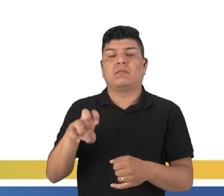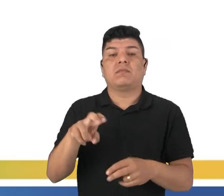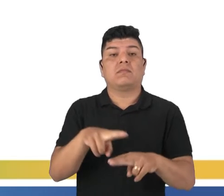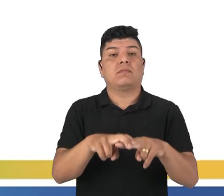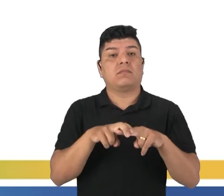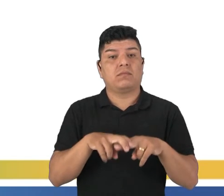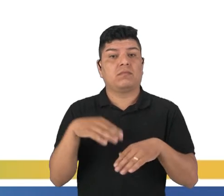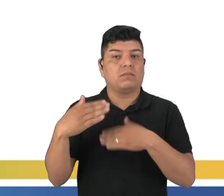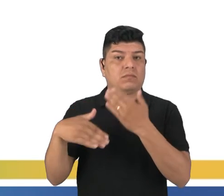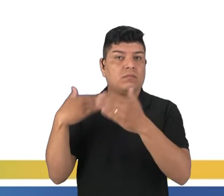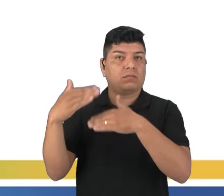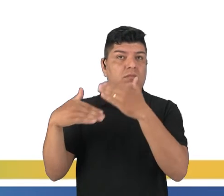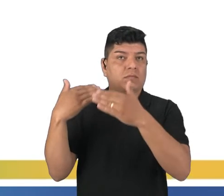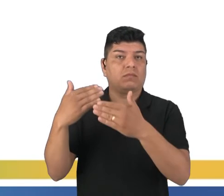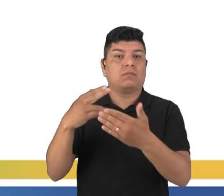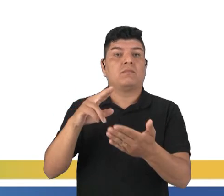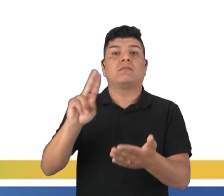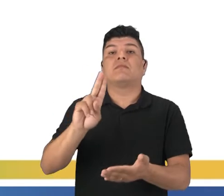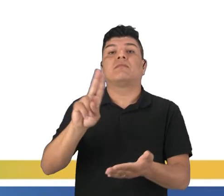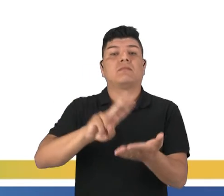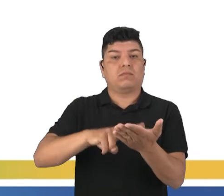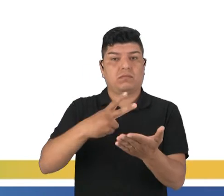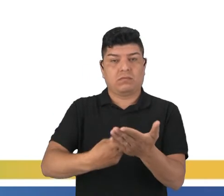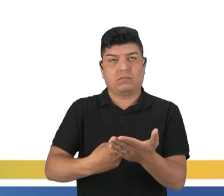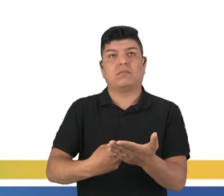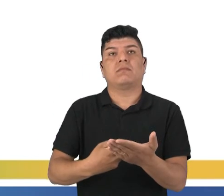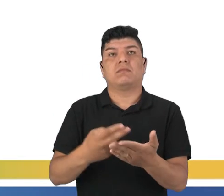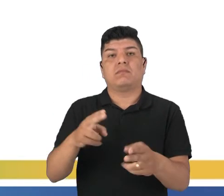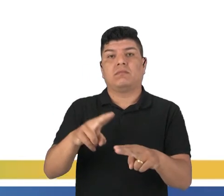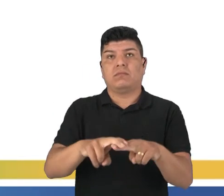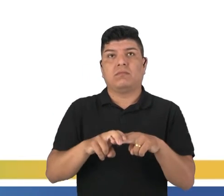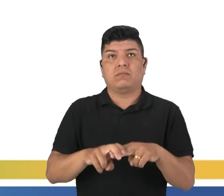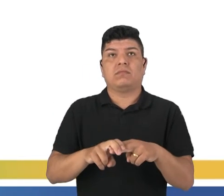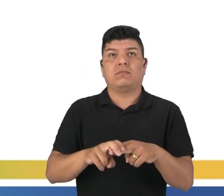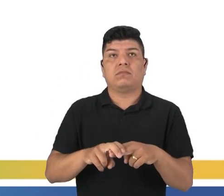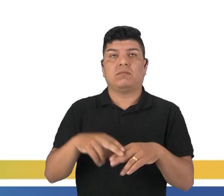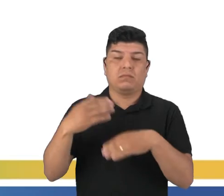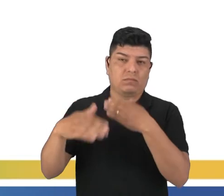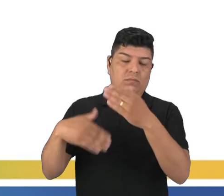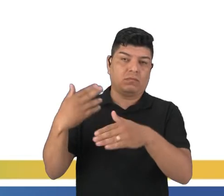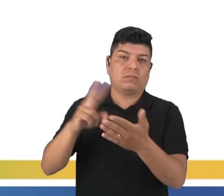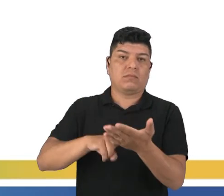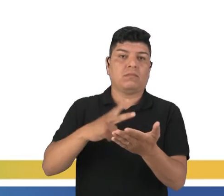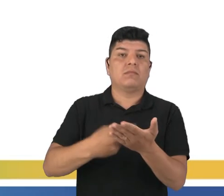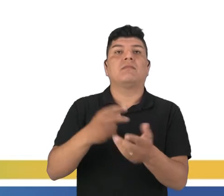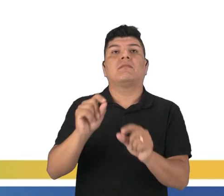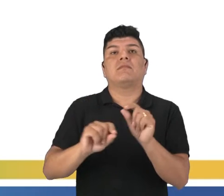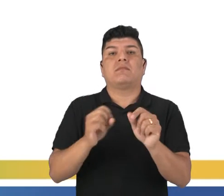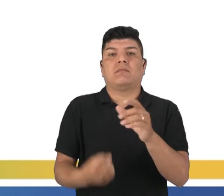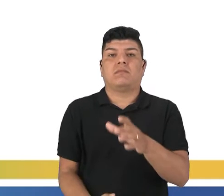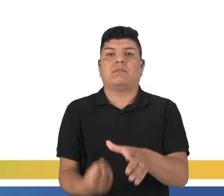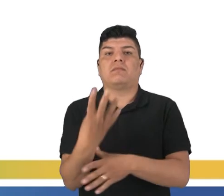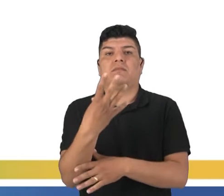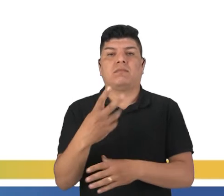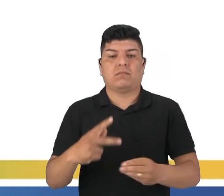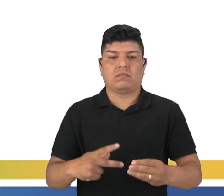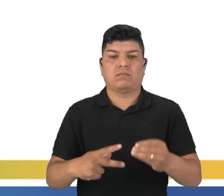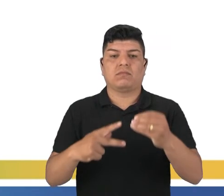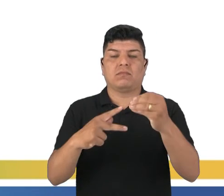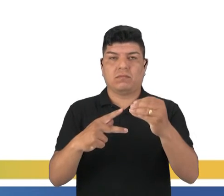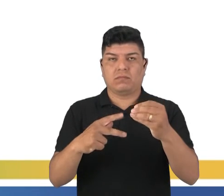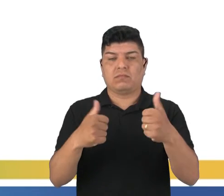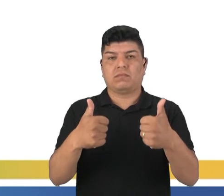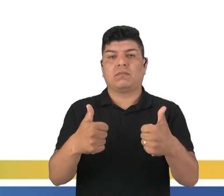isso que esse processo se chama de tradução. É nesse processo de tradução que vai ocorrer, então, a formação das